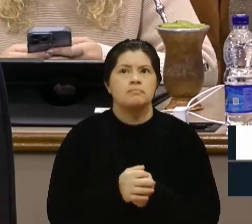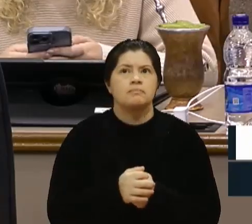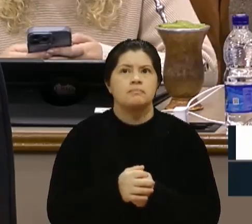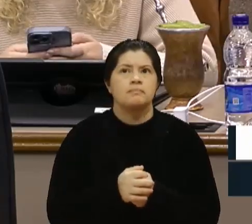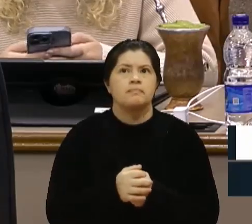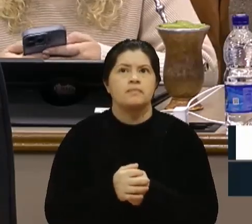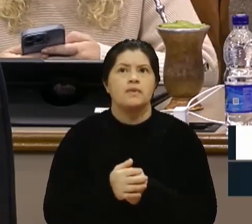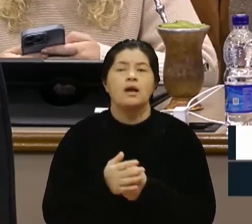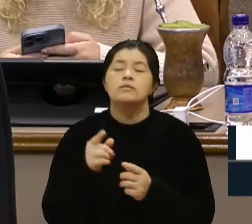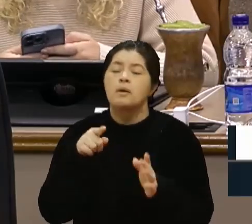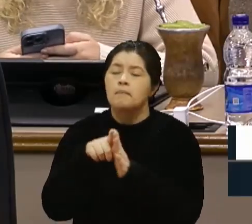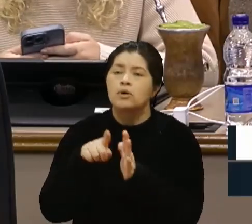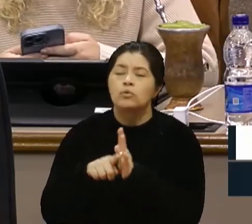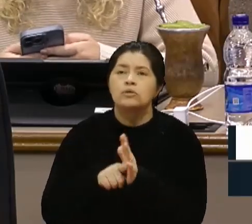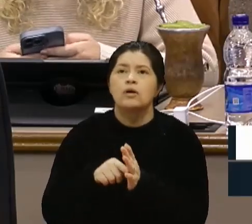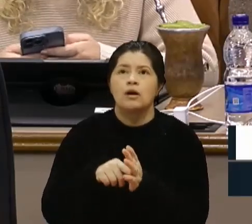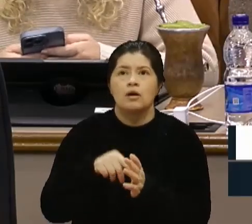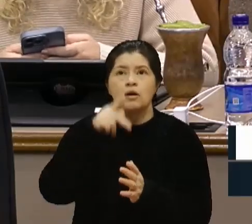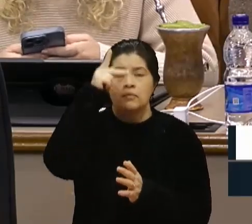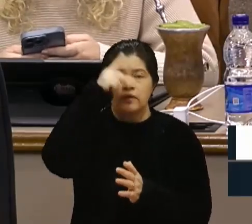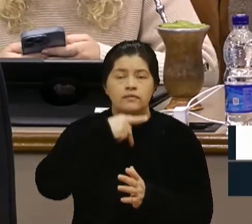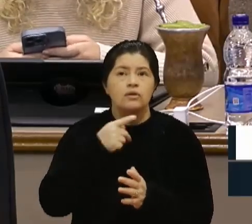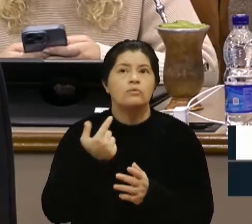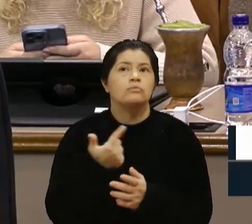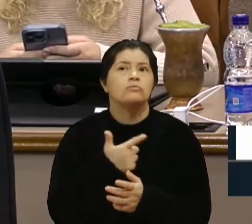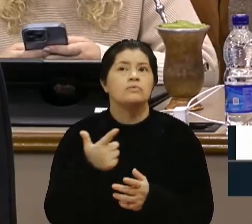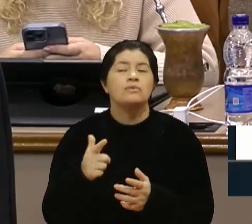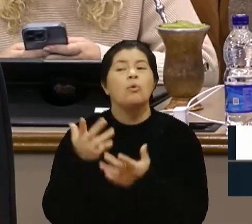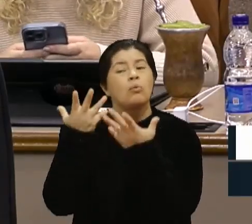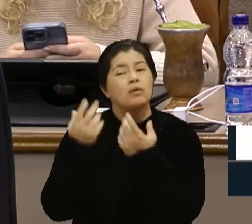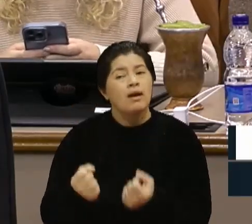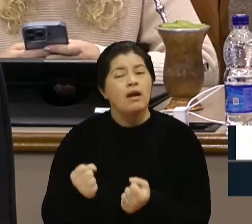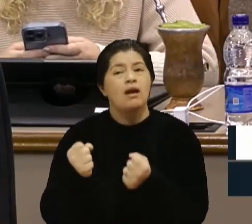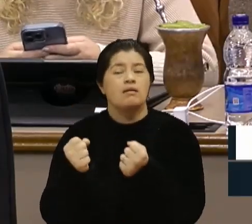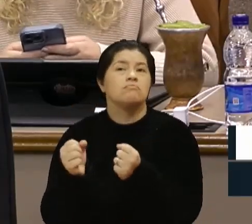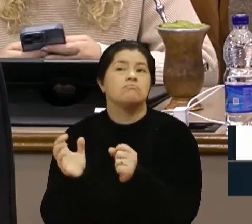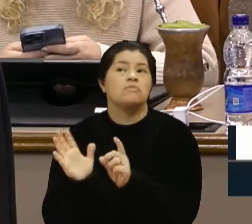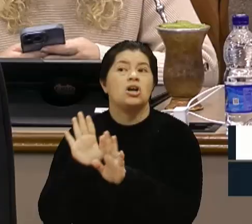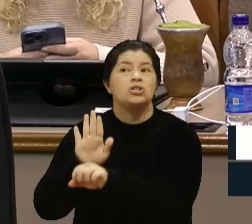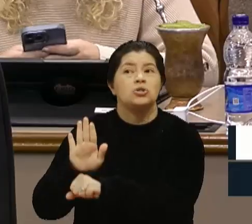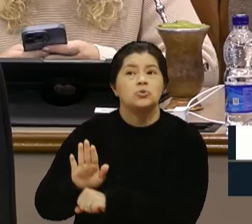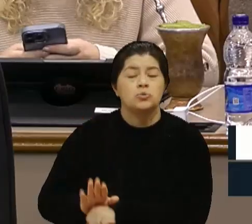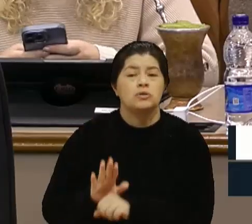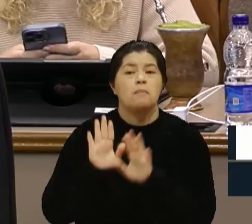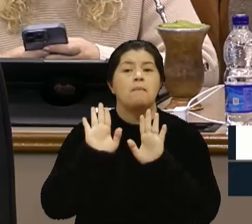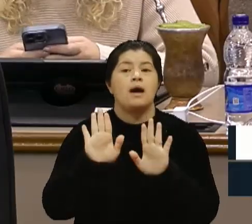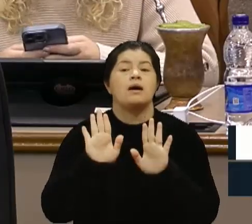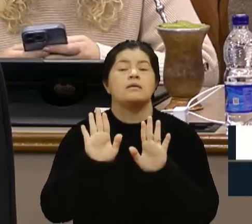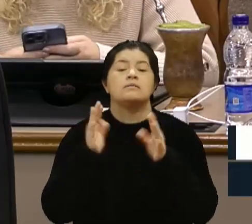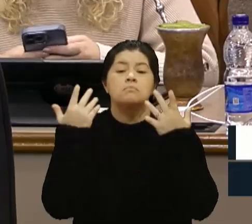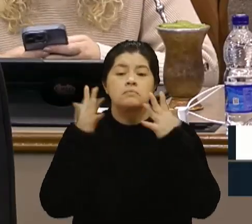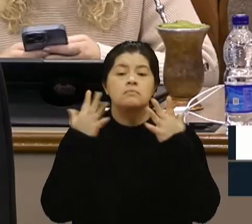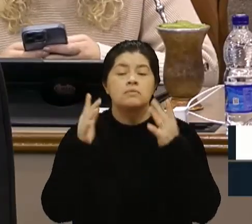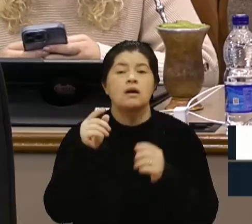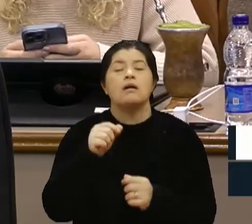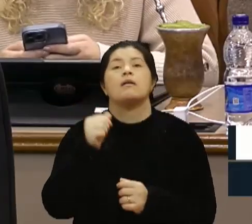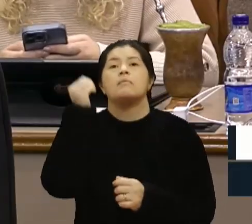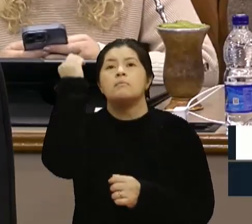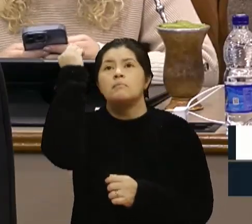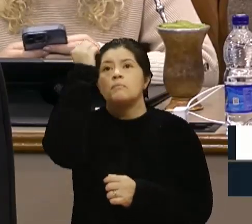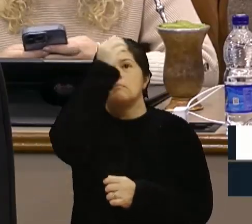meu questionamento vai ser esse, sobre o perfil das pessoas que não querem acolhimento, mas principalmente parabenizar o senhor, o prefeito